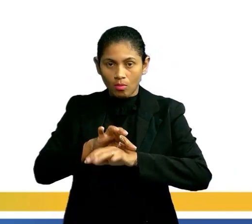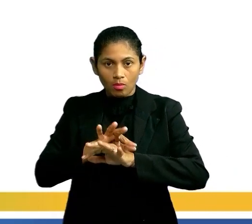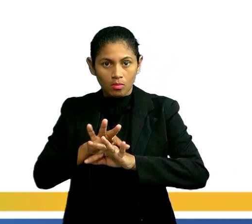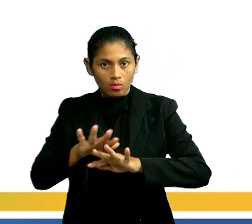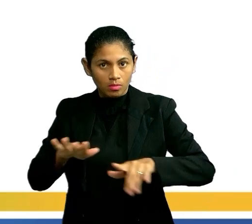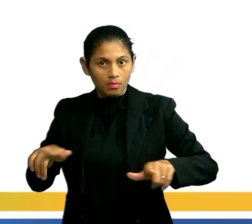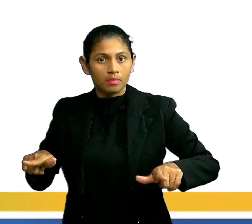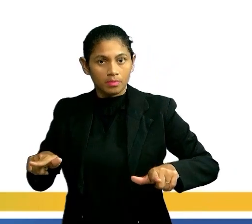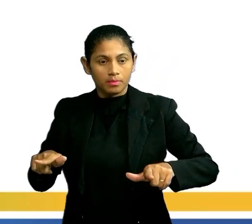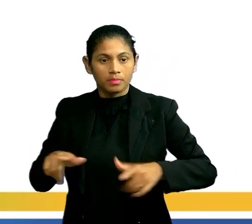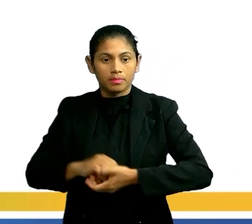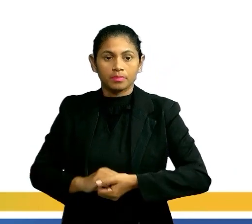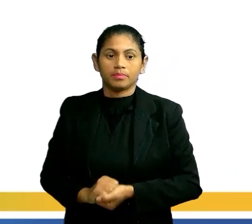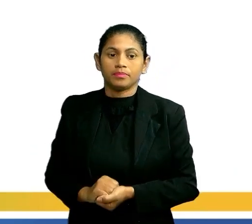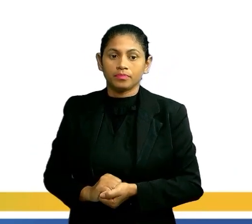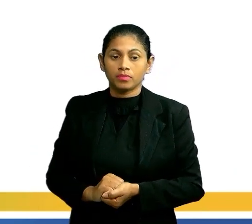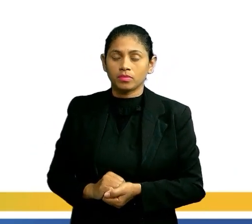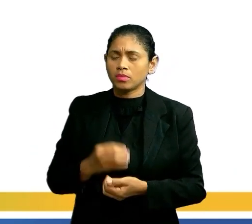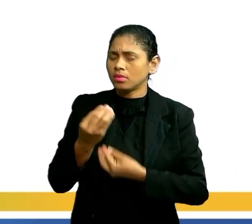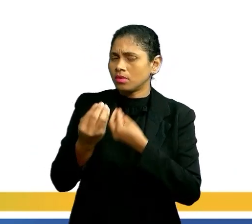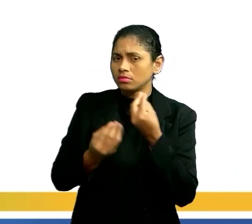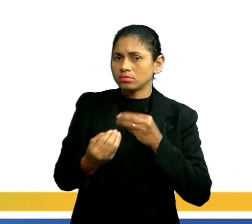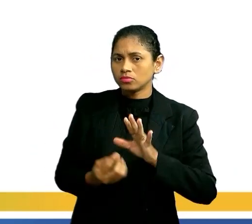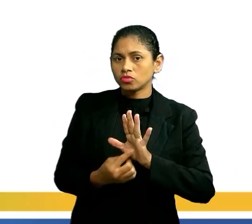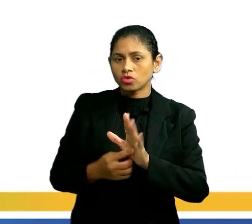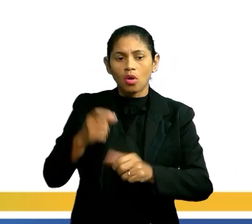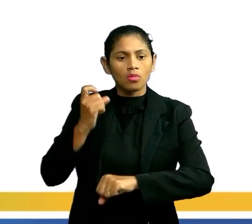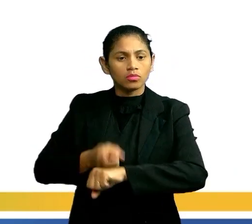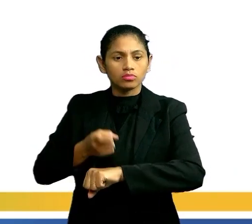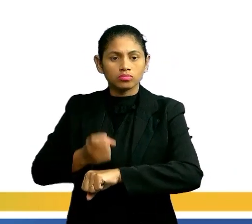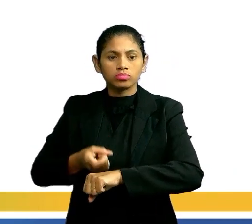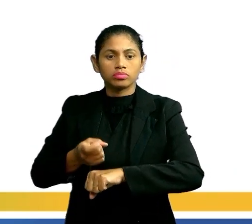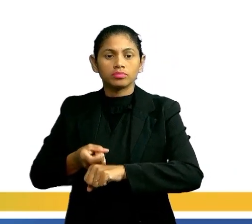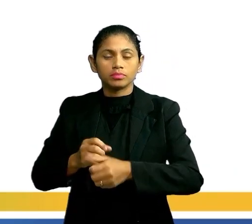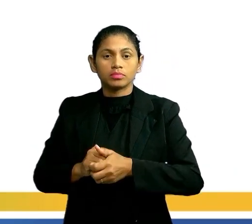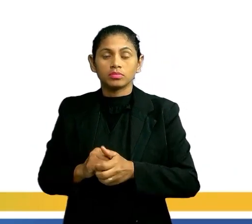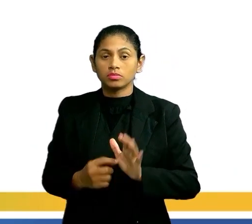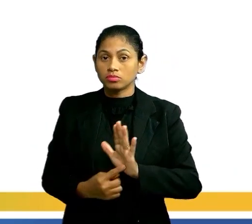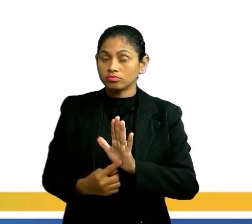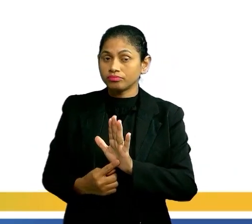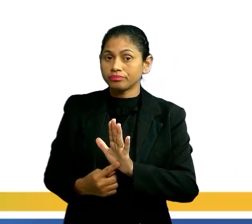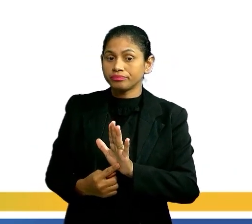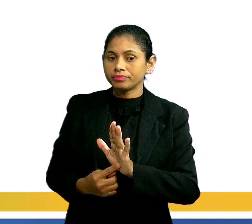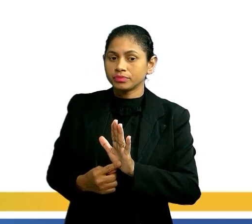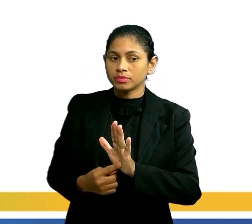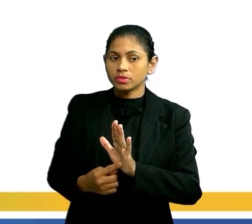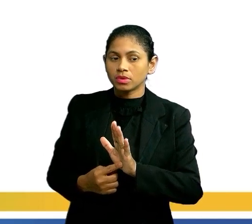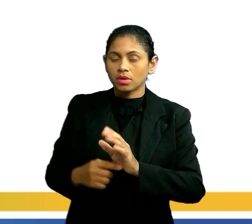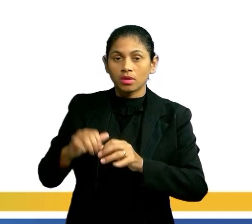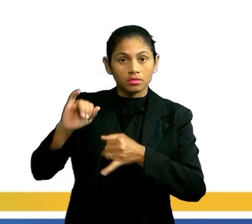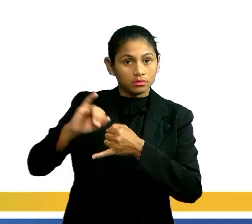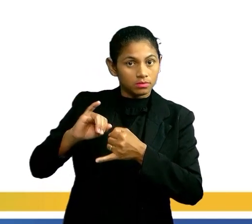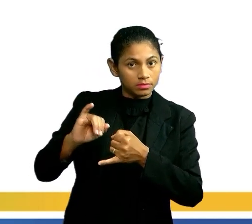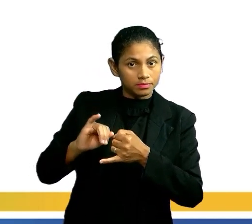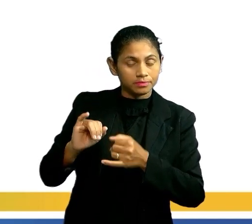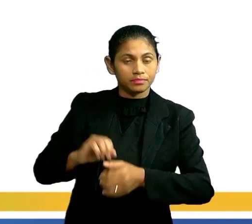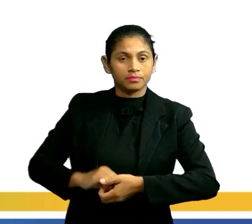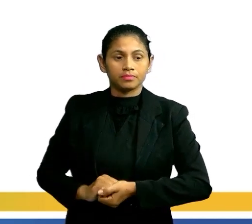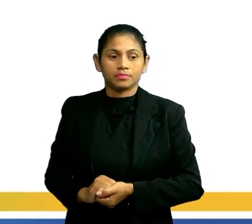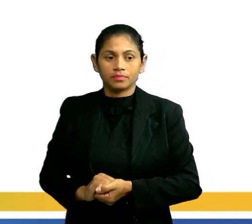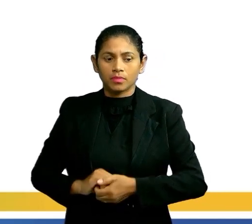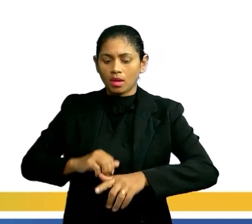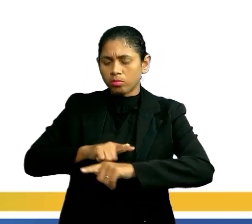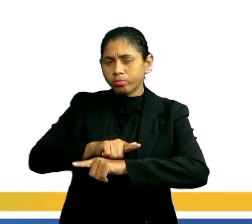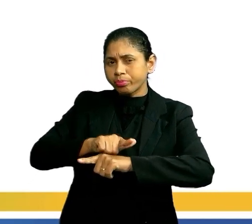se demonstrássemos o sólido para observar as figuras geométricas planas que podem ser usadas para construí-lo. A planificação